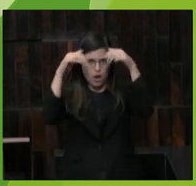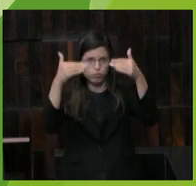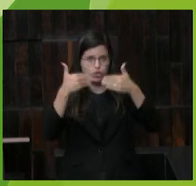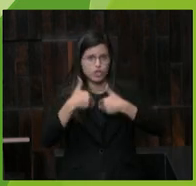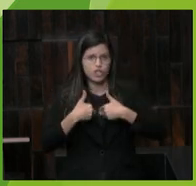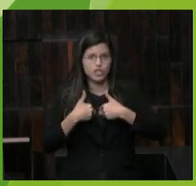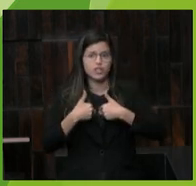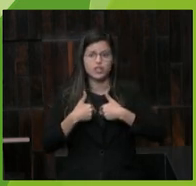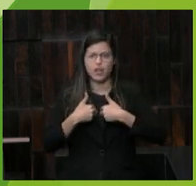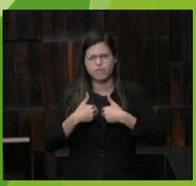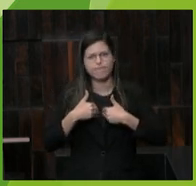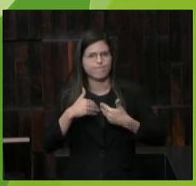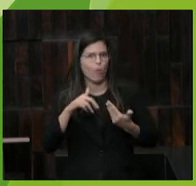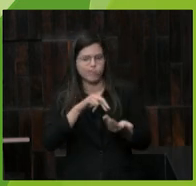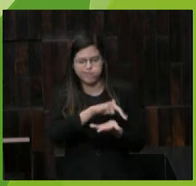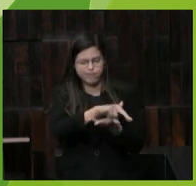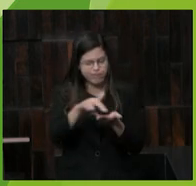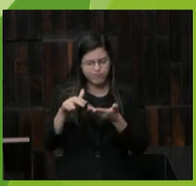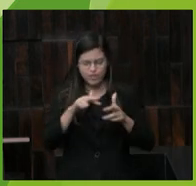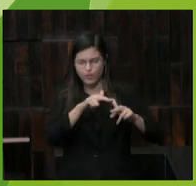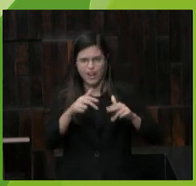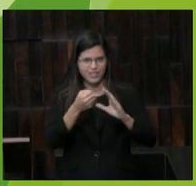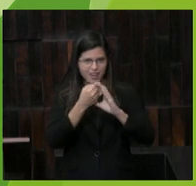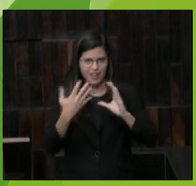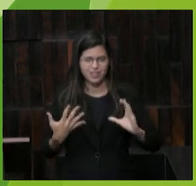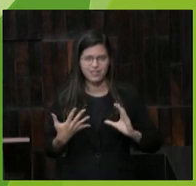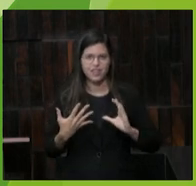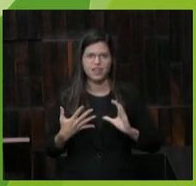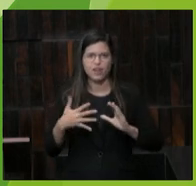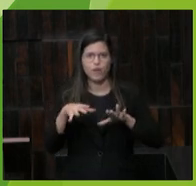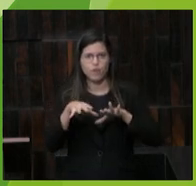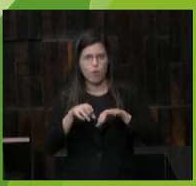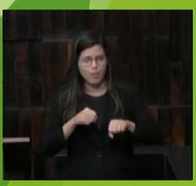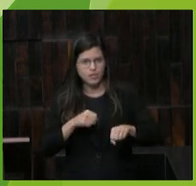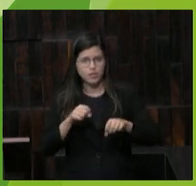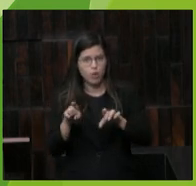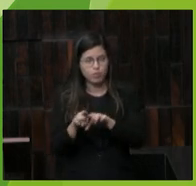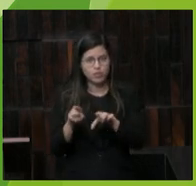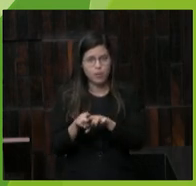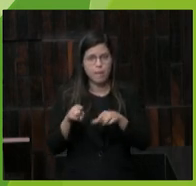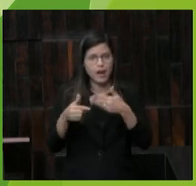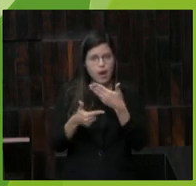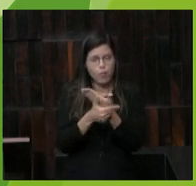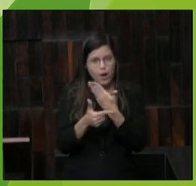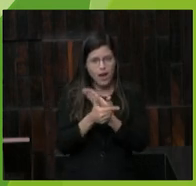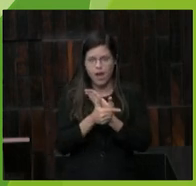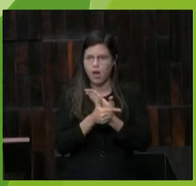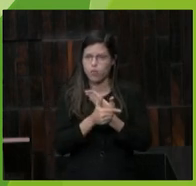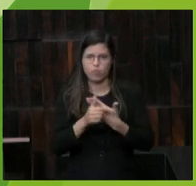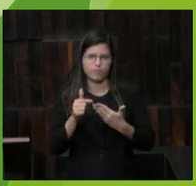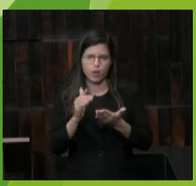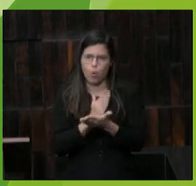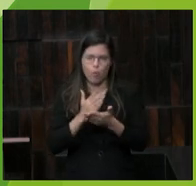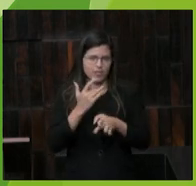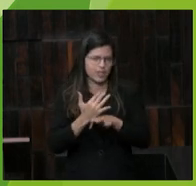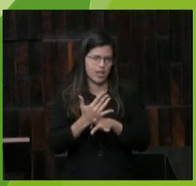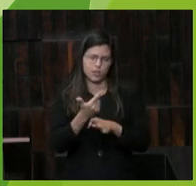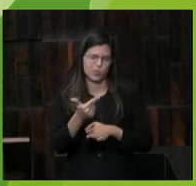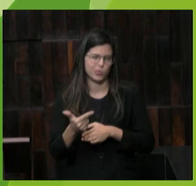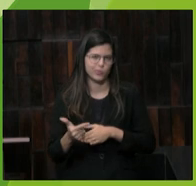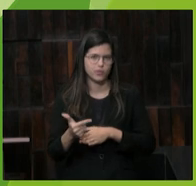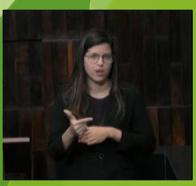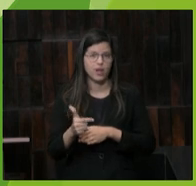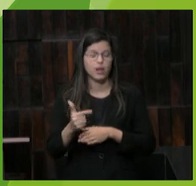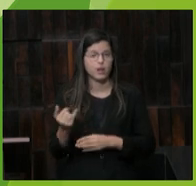muito diferentes entre si. A questão da formação, do cargo, muitos municípios não têm um cargo. E eu